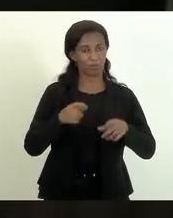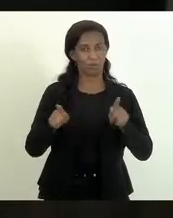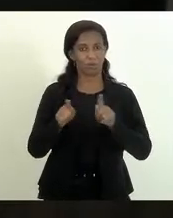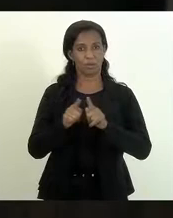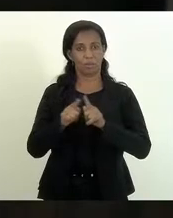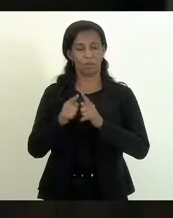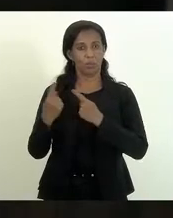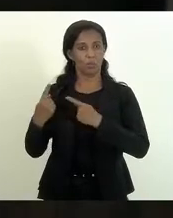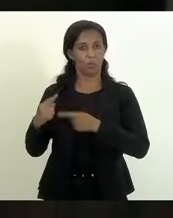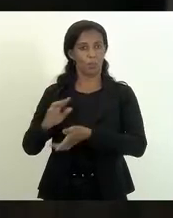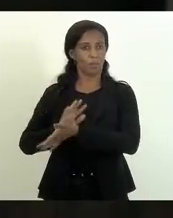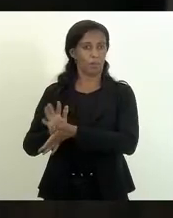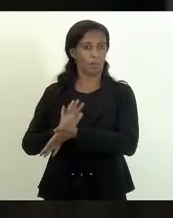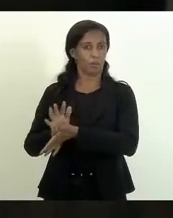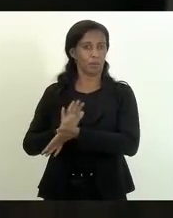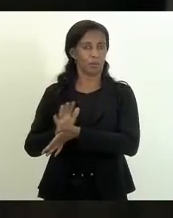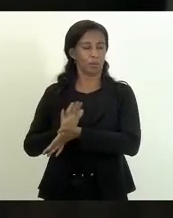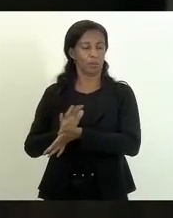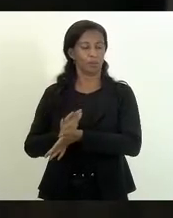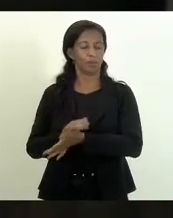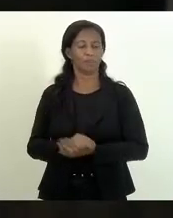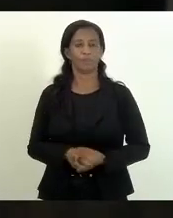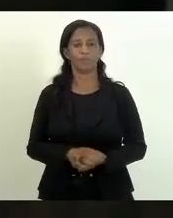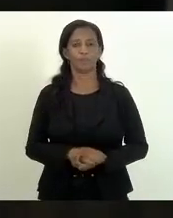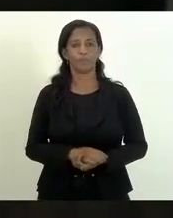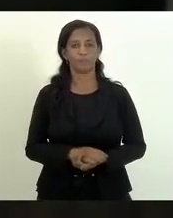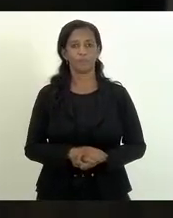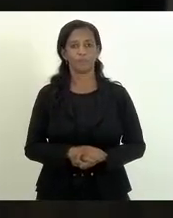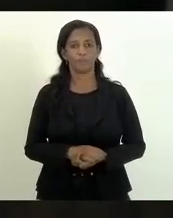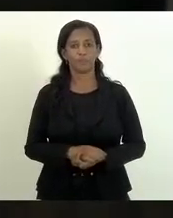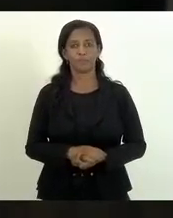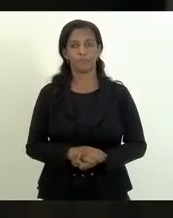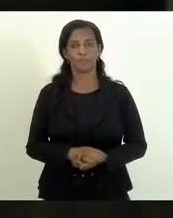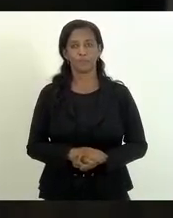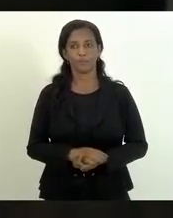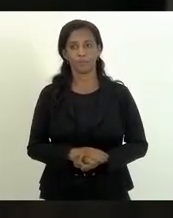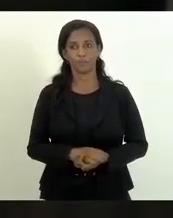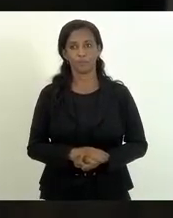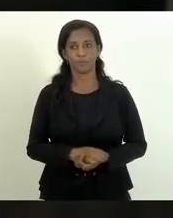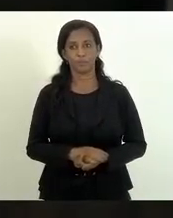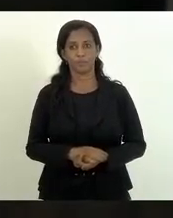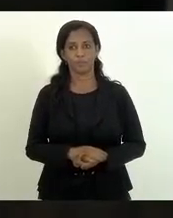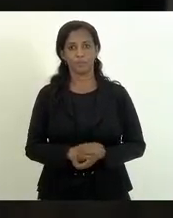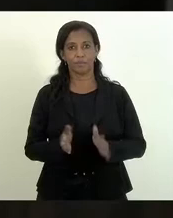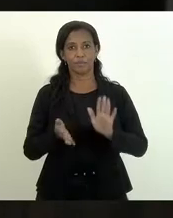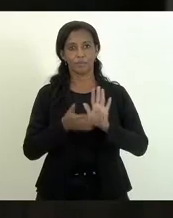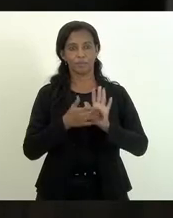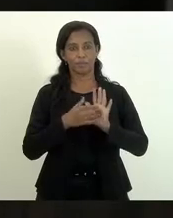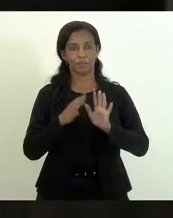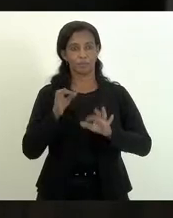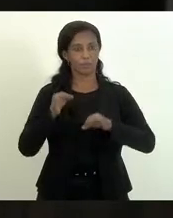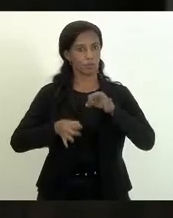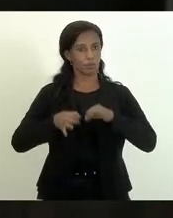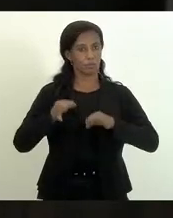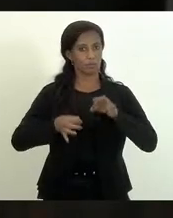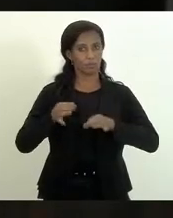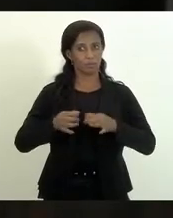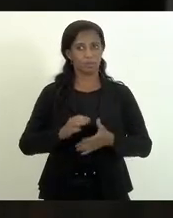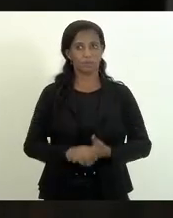discriminações, preconceito de raça, cor, etnia, religião e procedência nacional. Para emitir parecer pela Comissão de Constituição e Justiça,